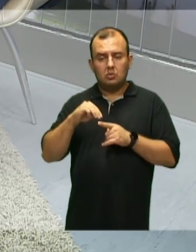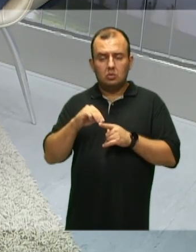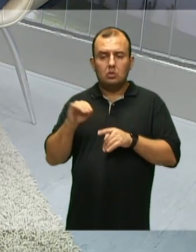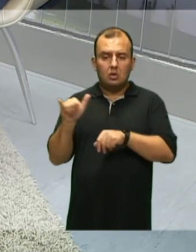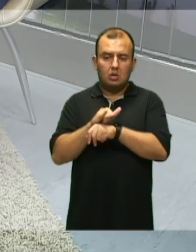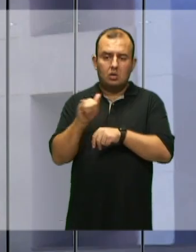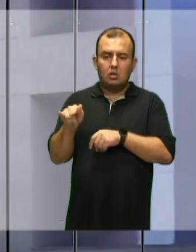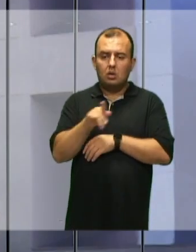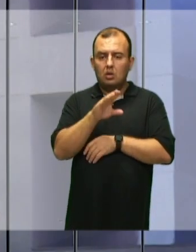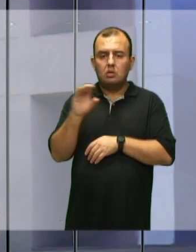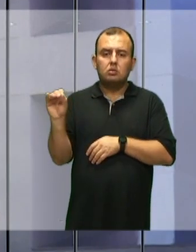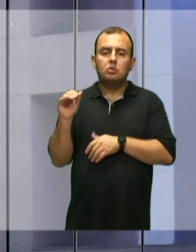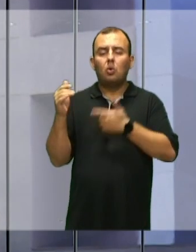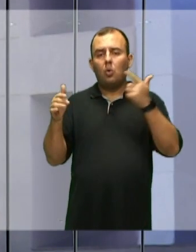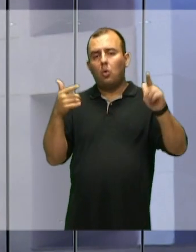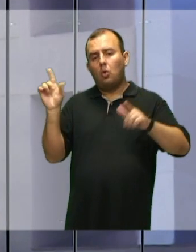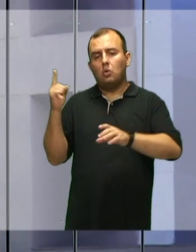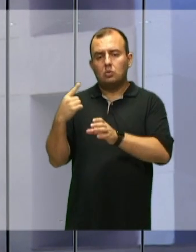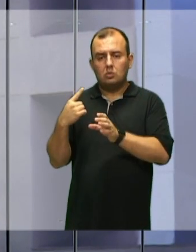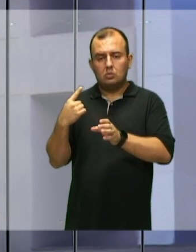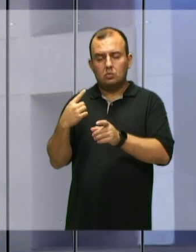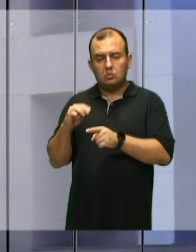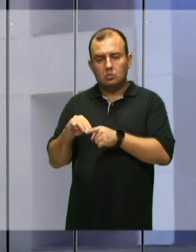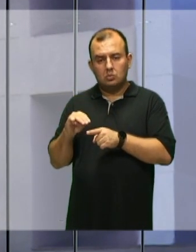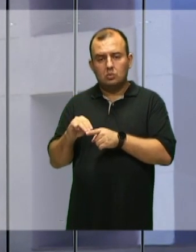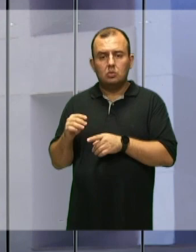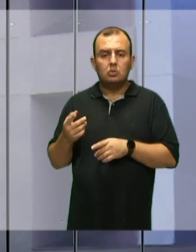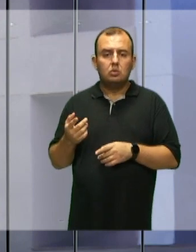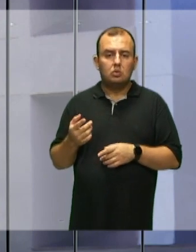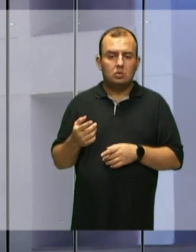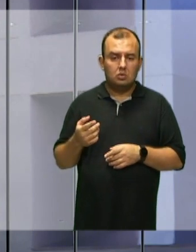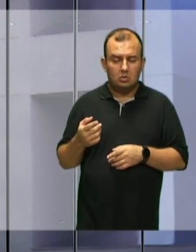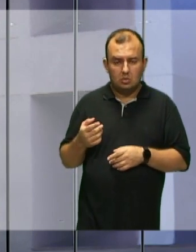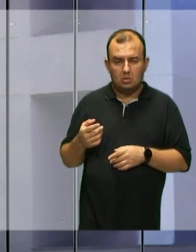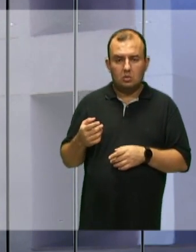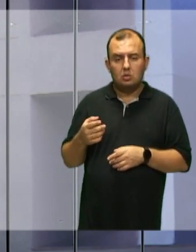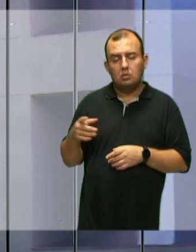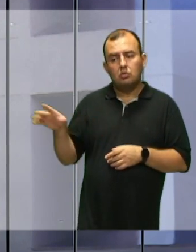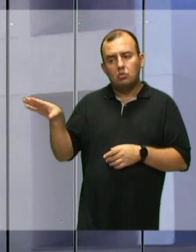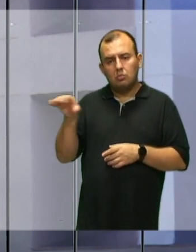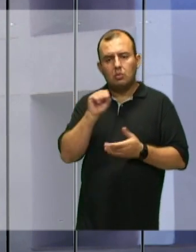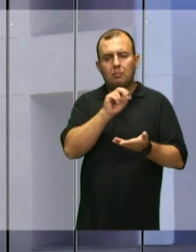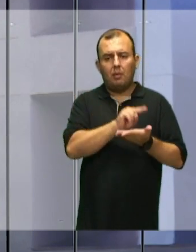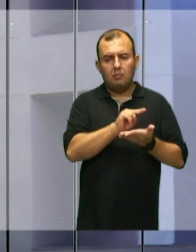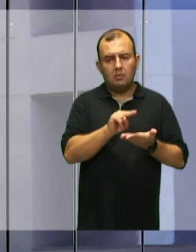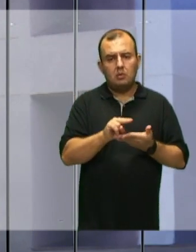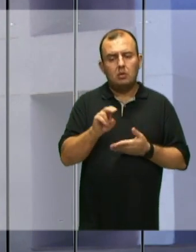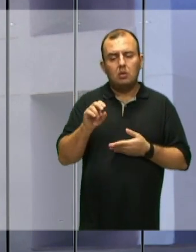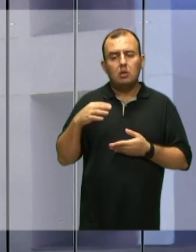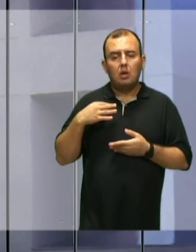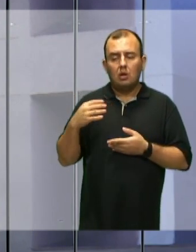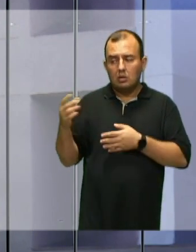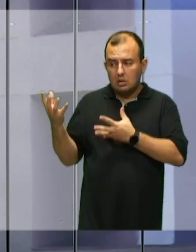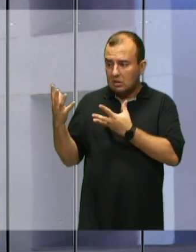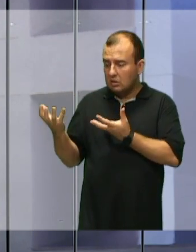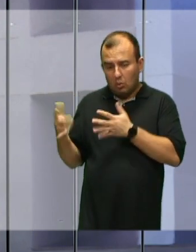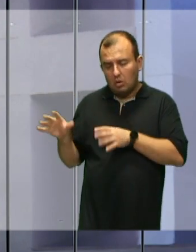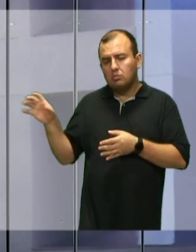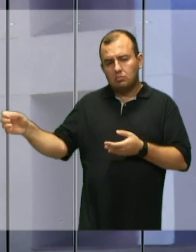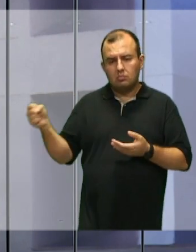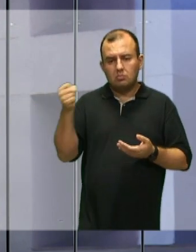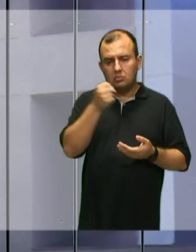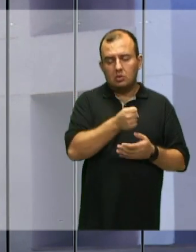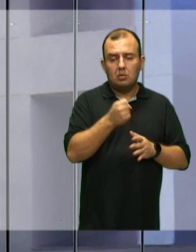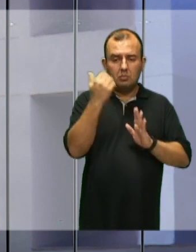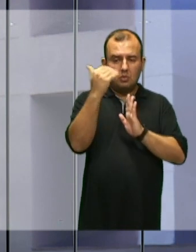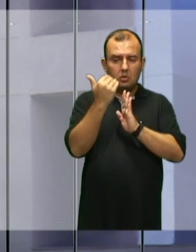ações a gente tem visto outros municípios eu posso falar aqui da da internação involuntária né que não é um protocolo permitido pelo pela lei